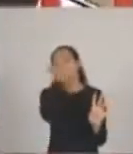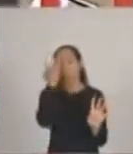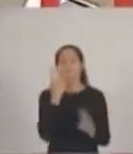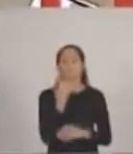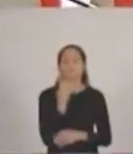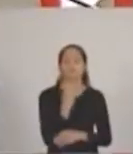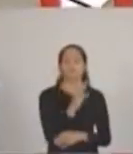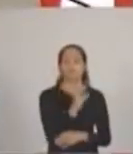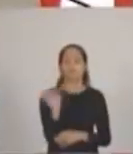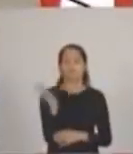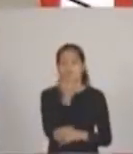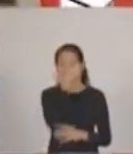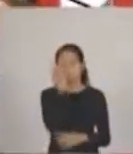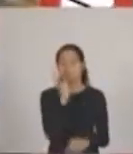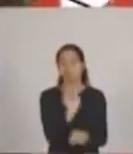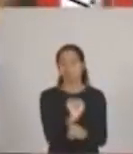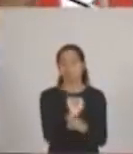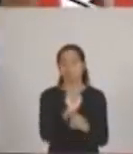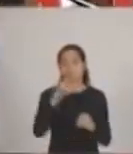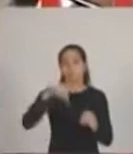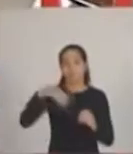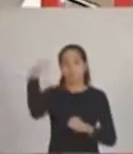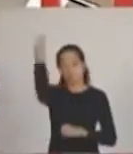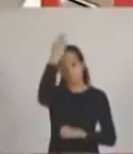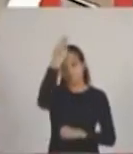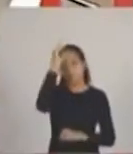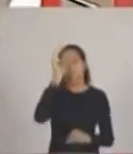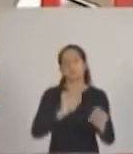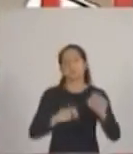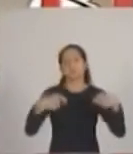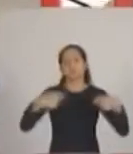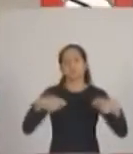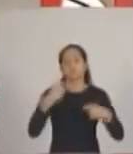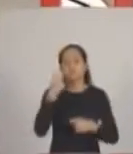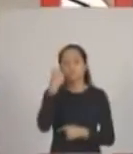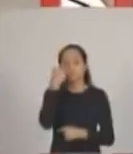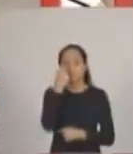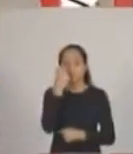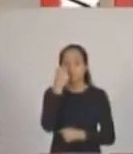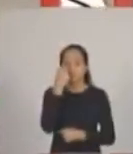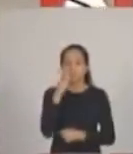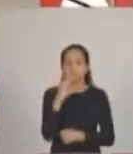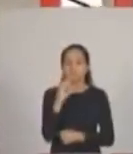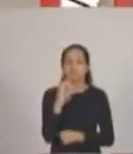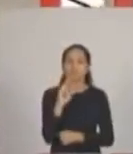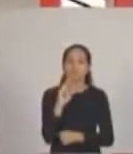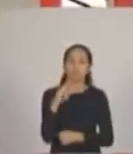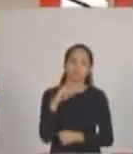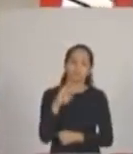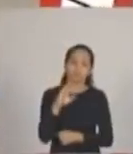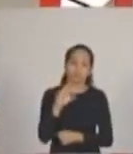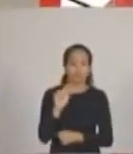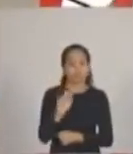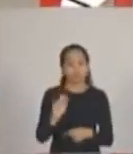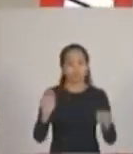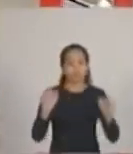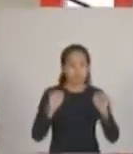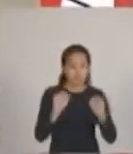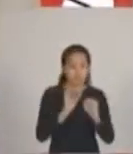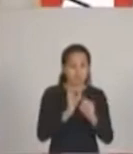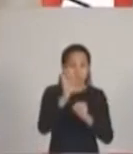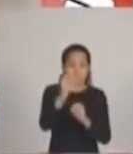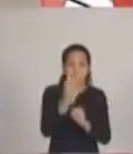400 pessoas aqui no Estado do Espírito Santo precisando de córneas, podem ficar cegas a qualquer